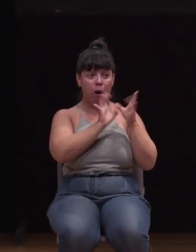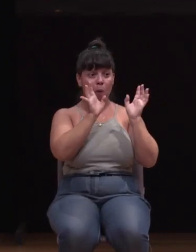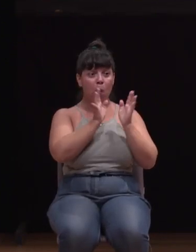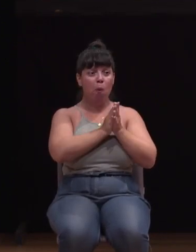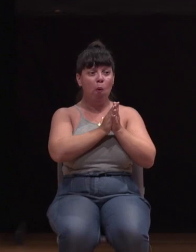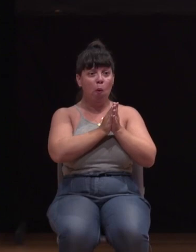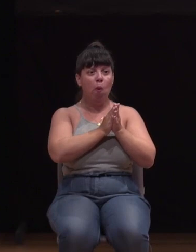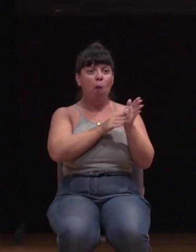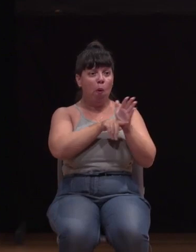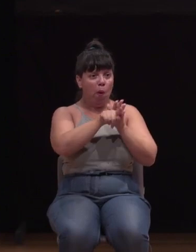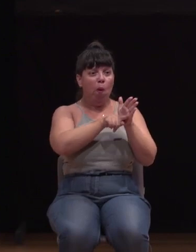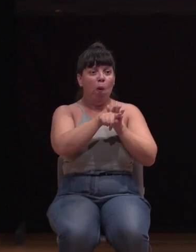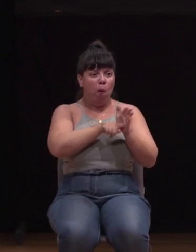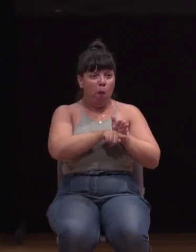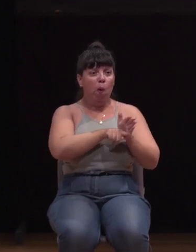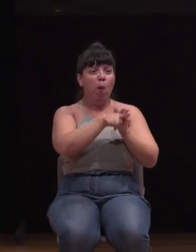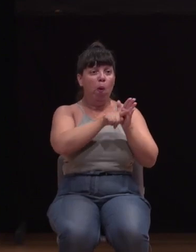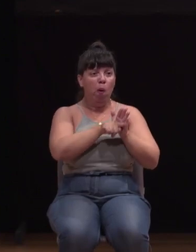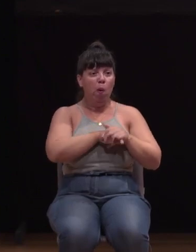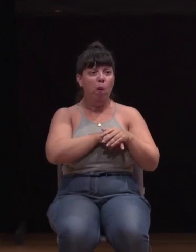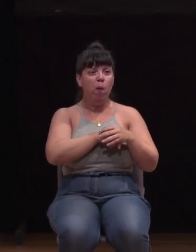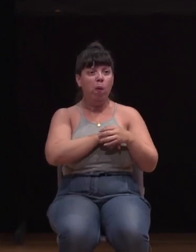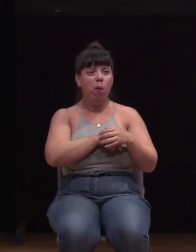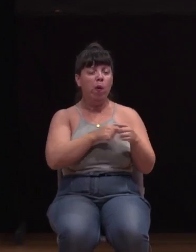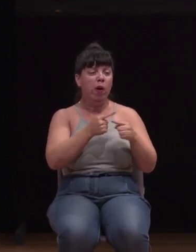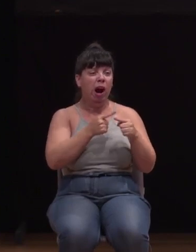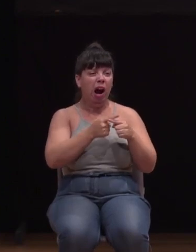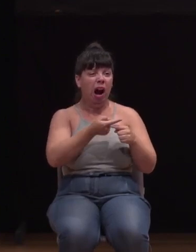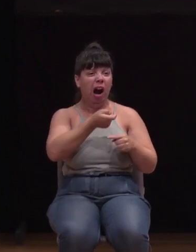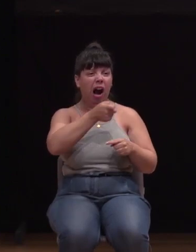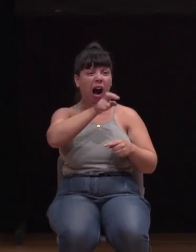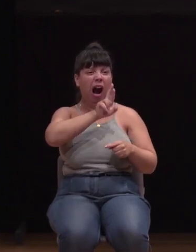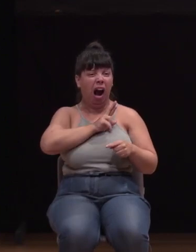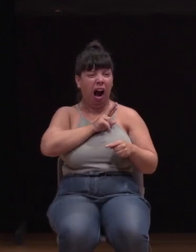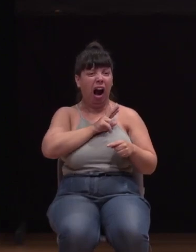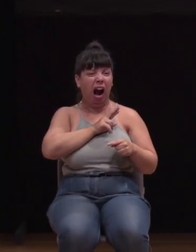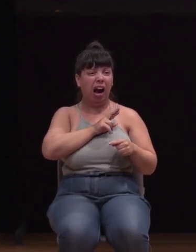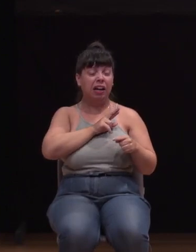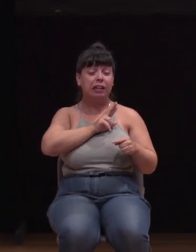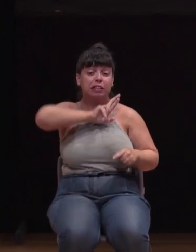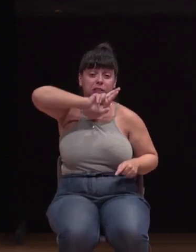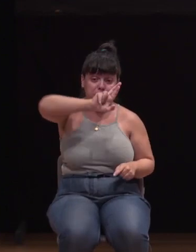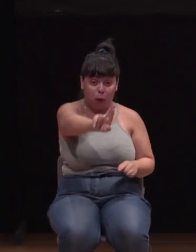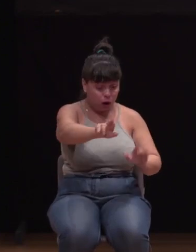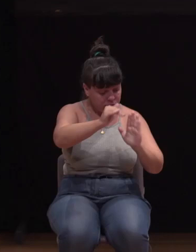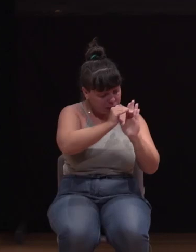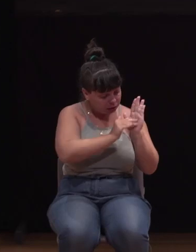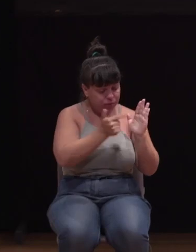buscar sempre isso, porque não existem respostas prontas, só existem as perguntas.